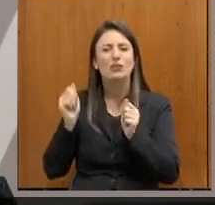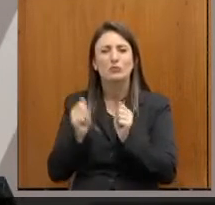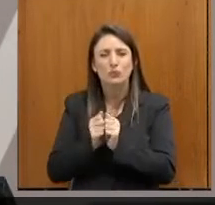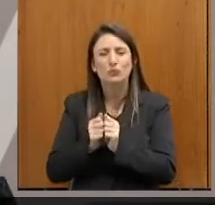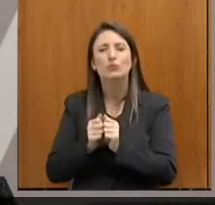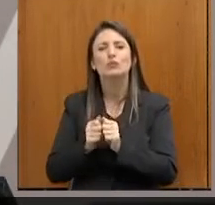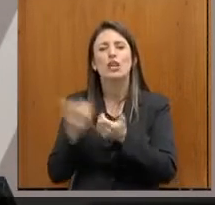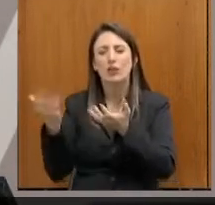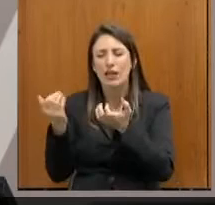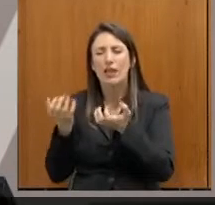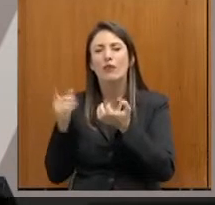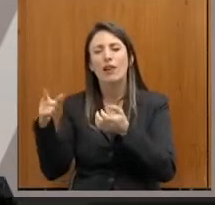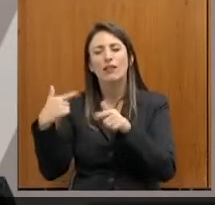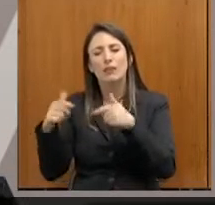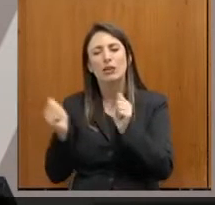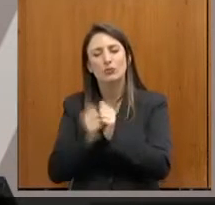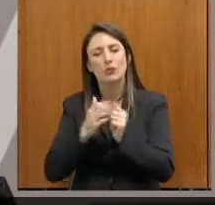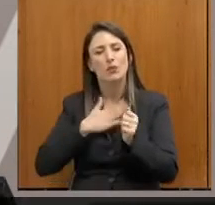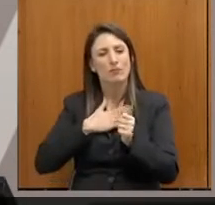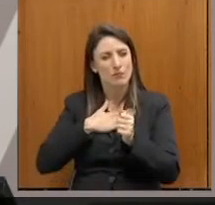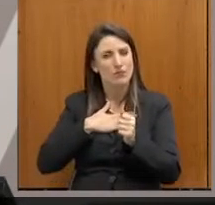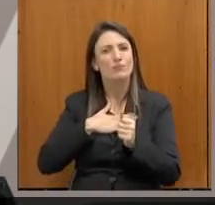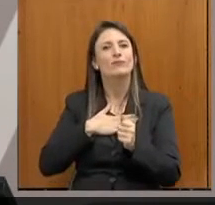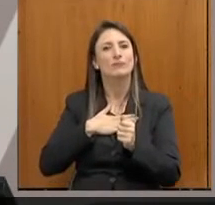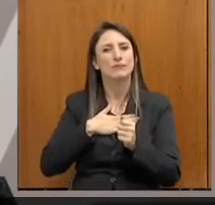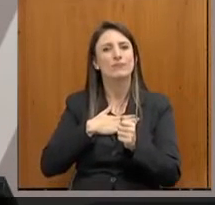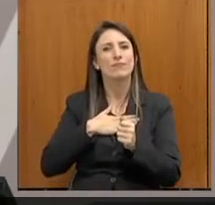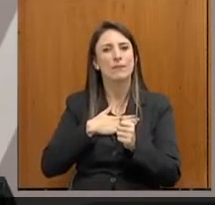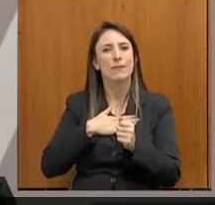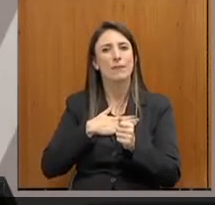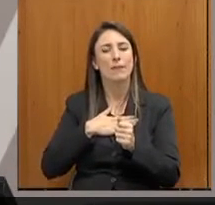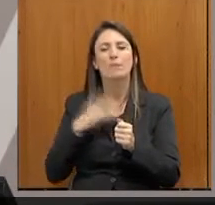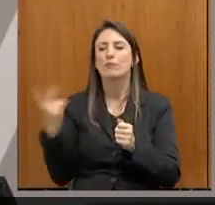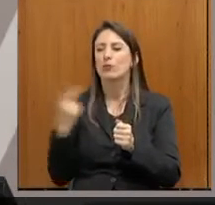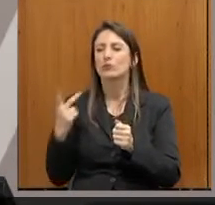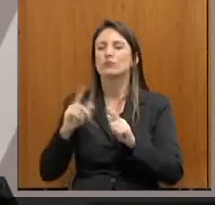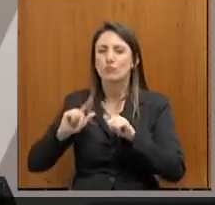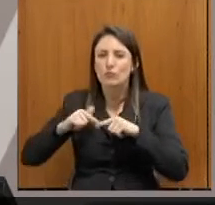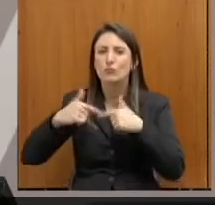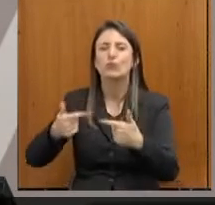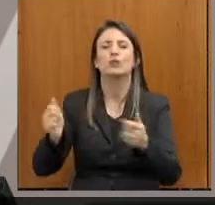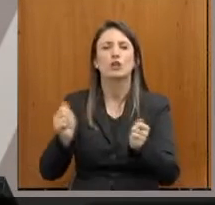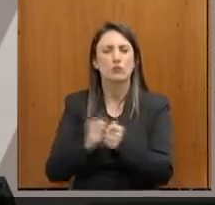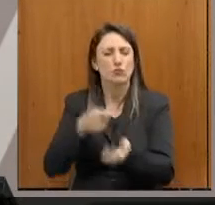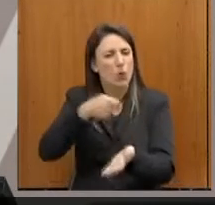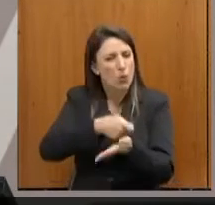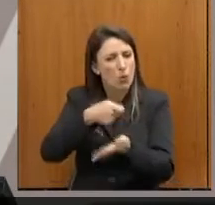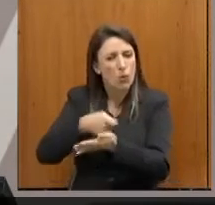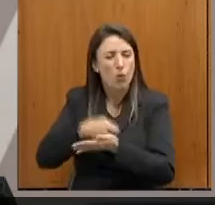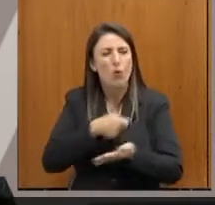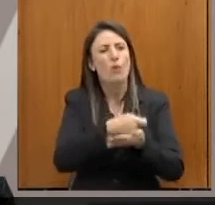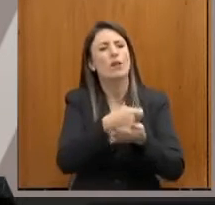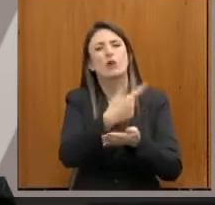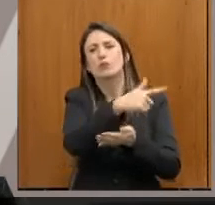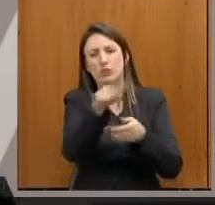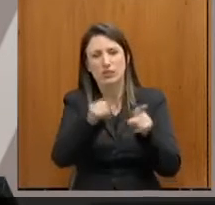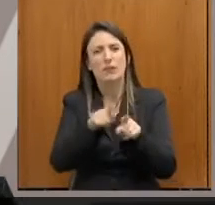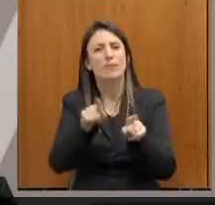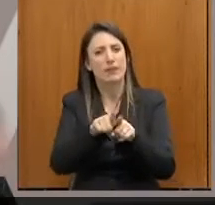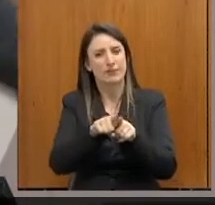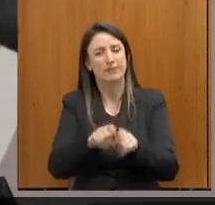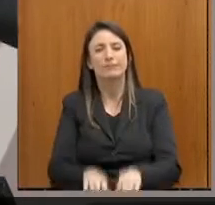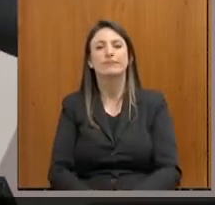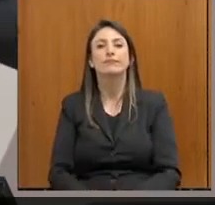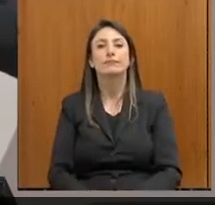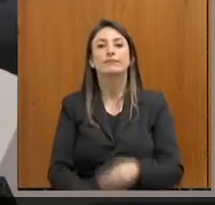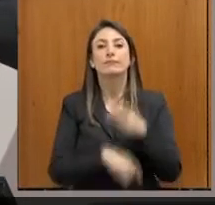do próprio gabinete eventualmente para que a gente possa com muito mais legitimidade fazer essa cobrança em relação aos outros e por